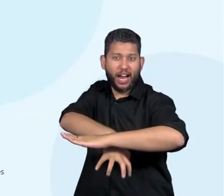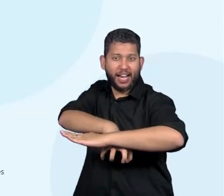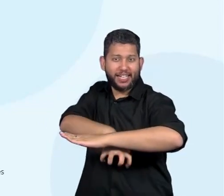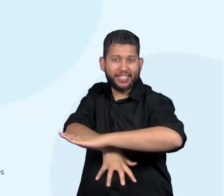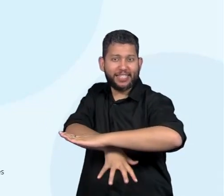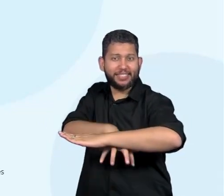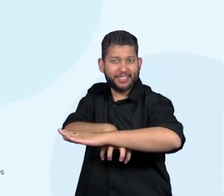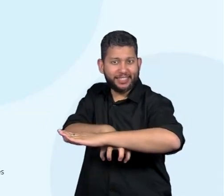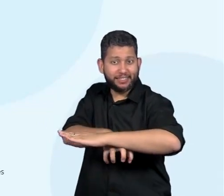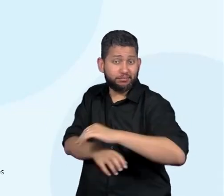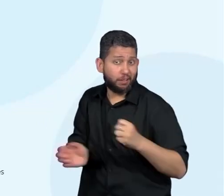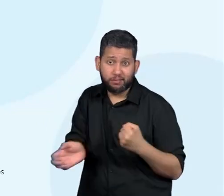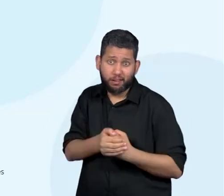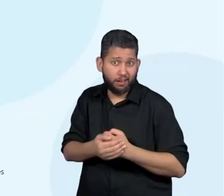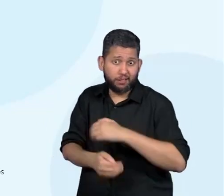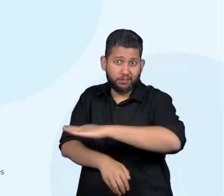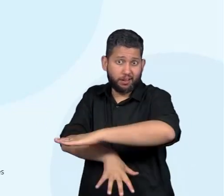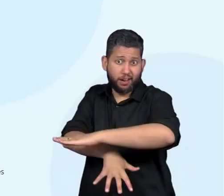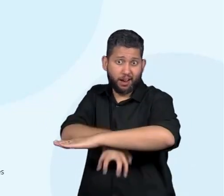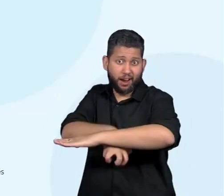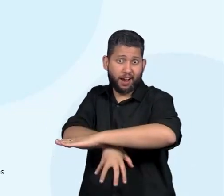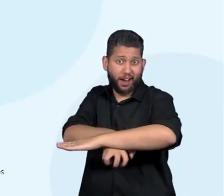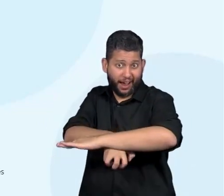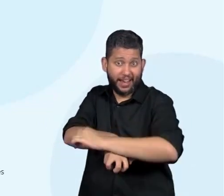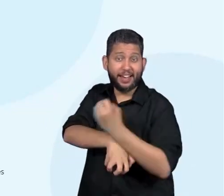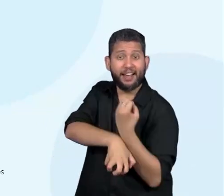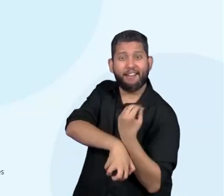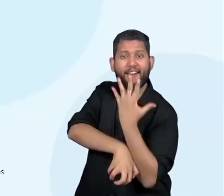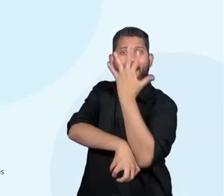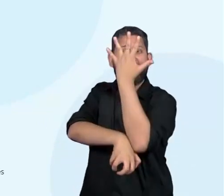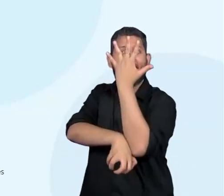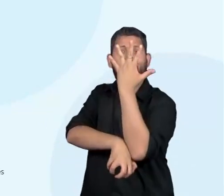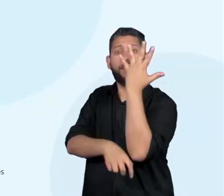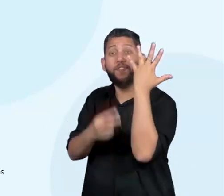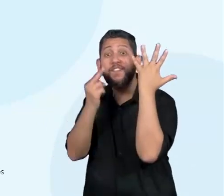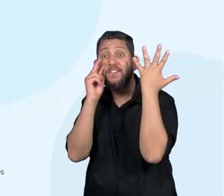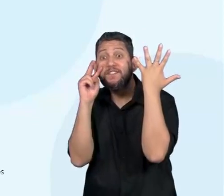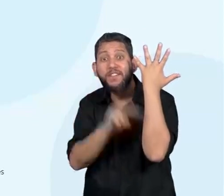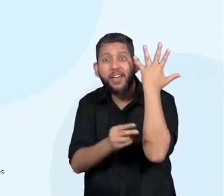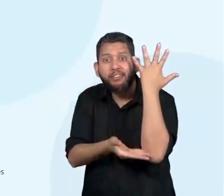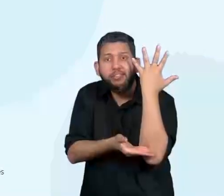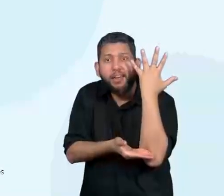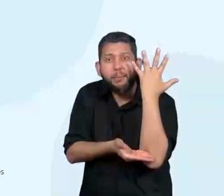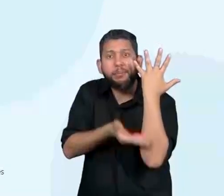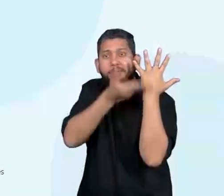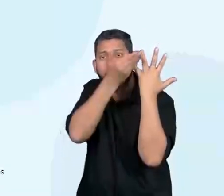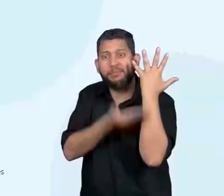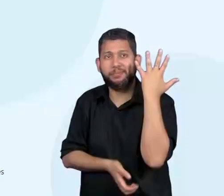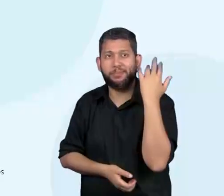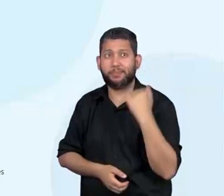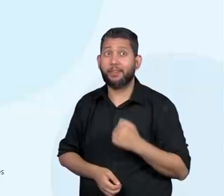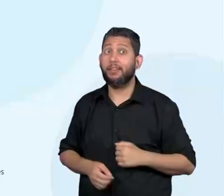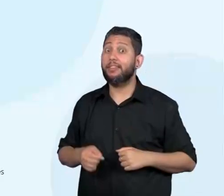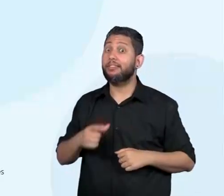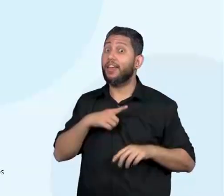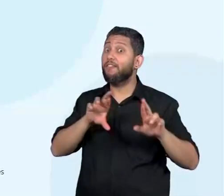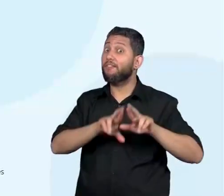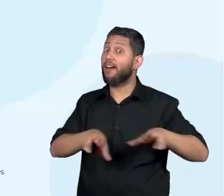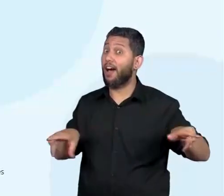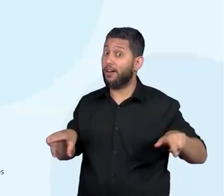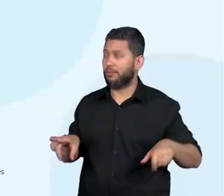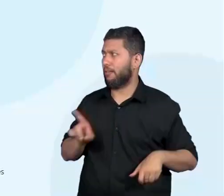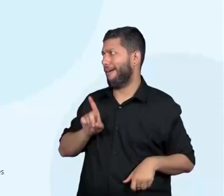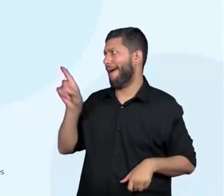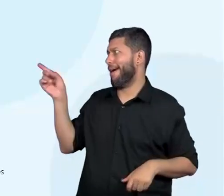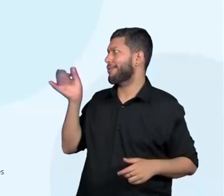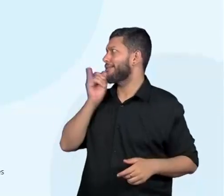escondidas, né, Sim. digamos assim, né, no interior do solo. Mas nós temos aí diversos tipos de raízes. E olha, essa,